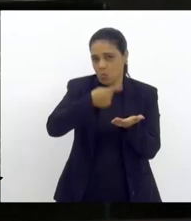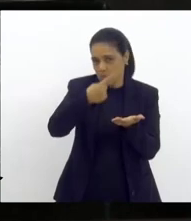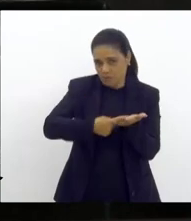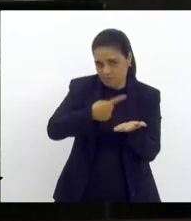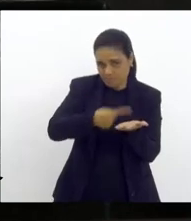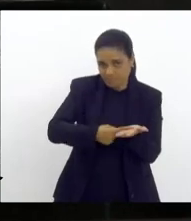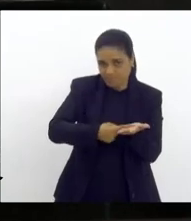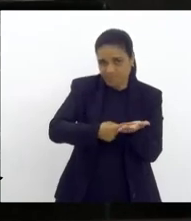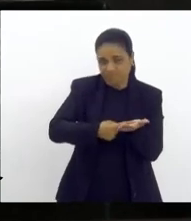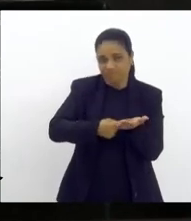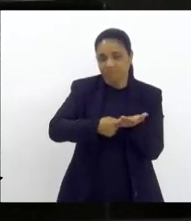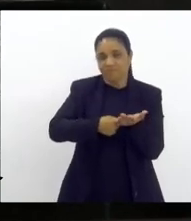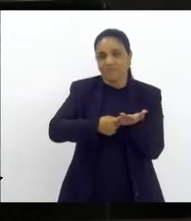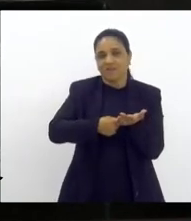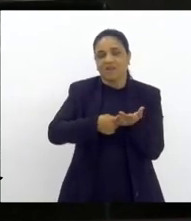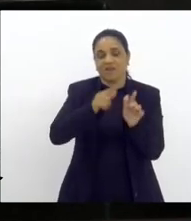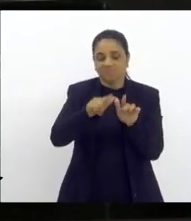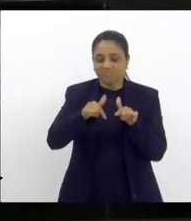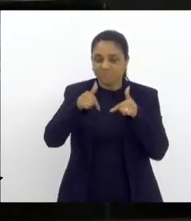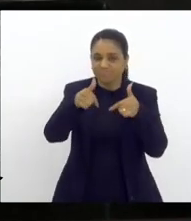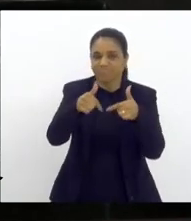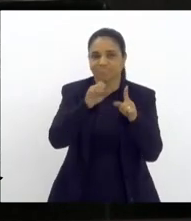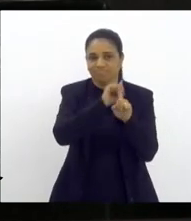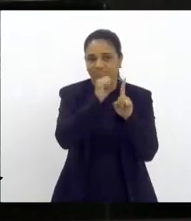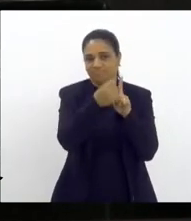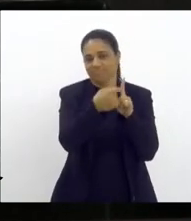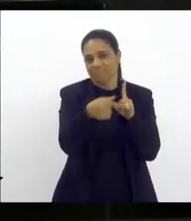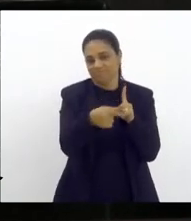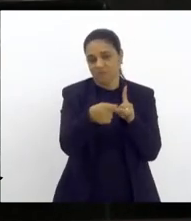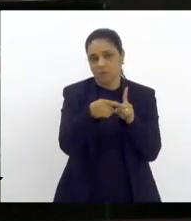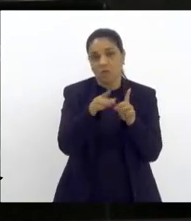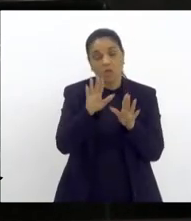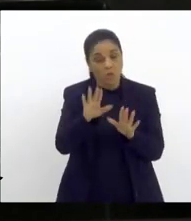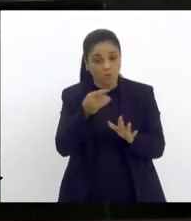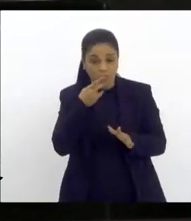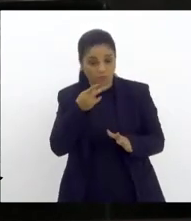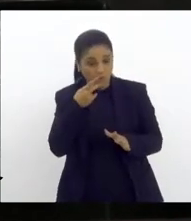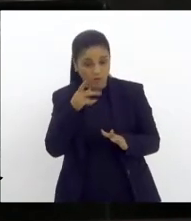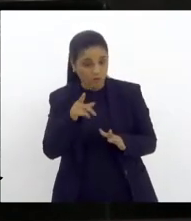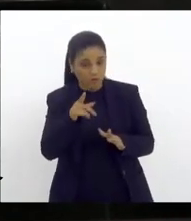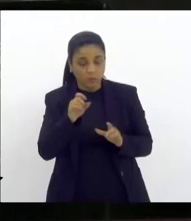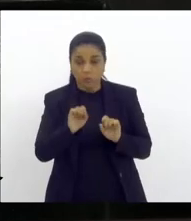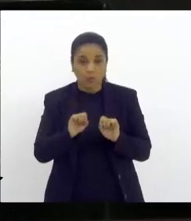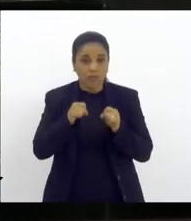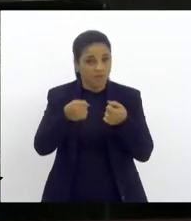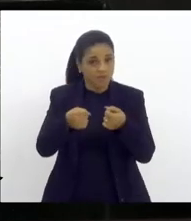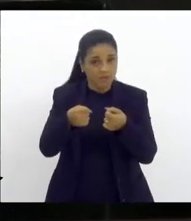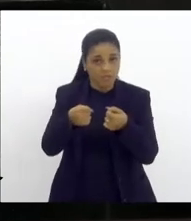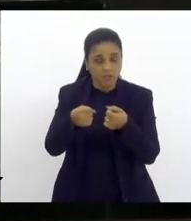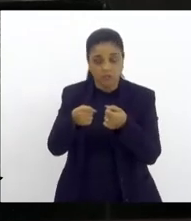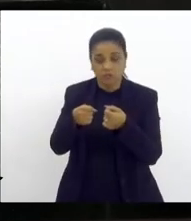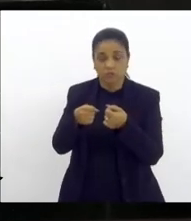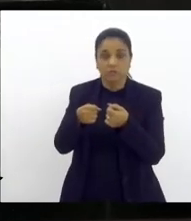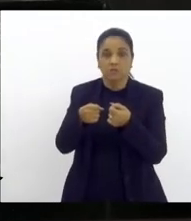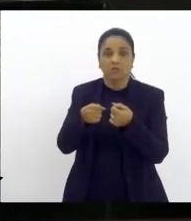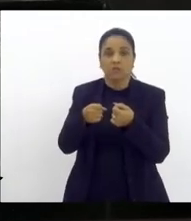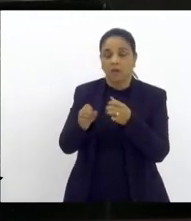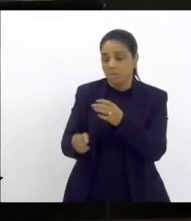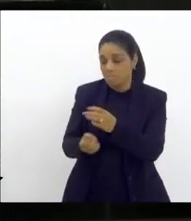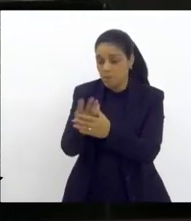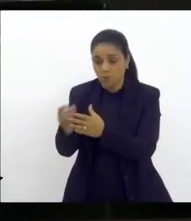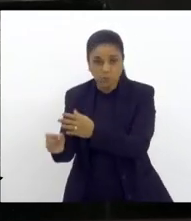dizer que nós não defendemos as formas produtivas desse país mas que